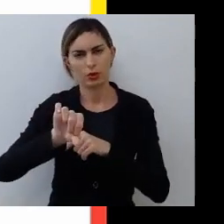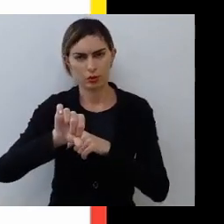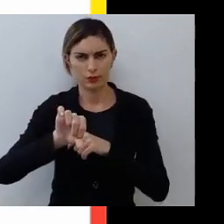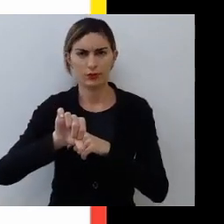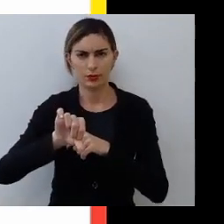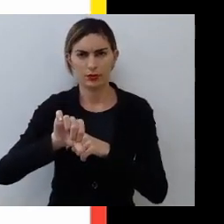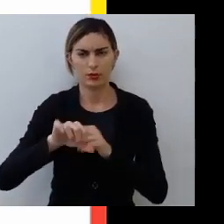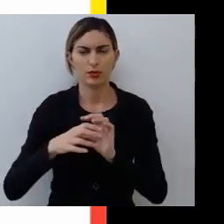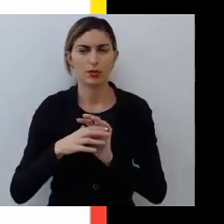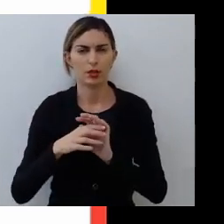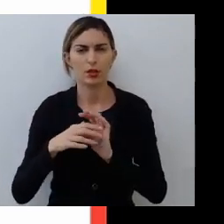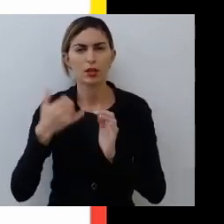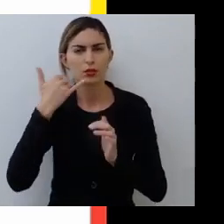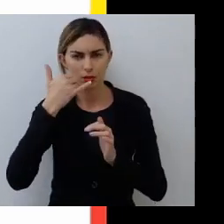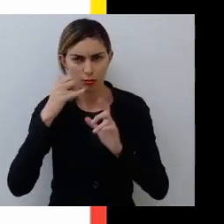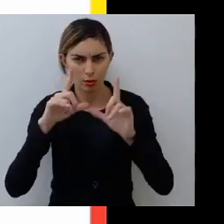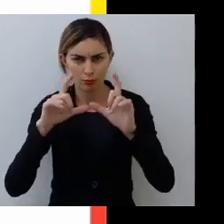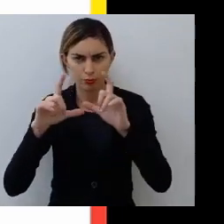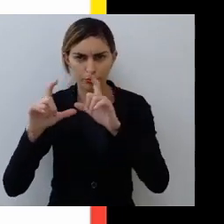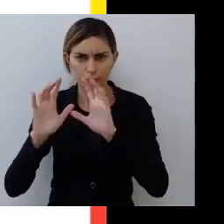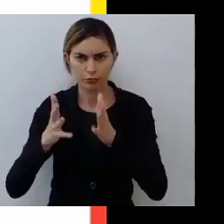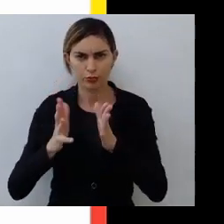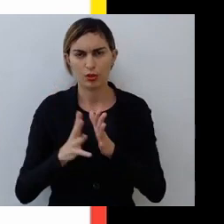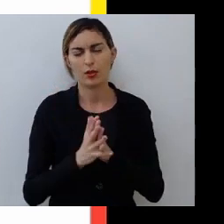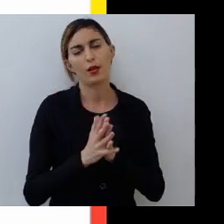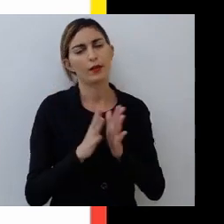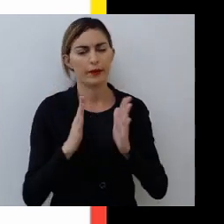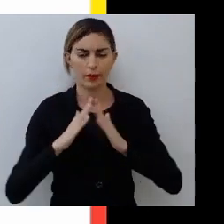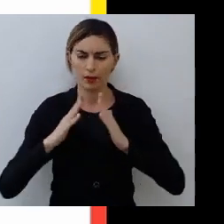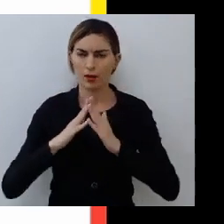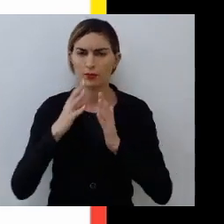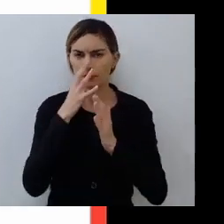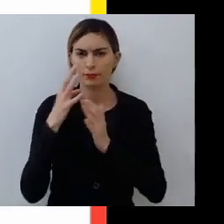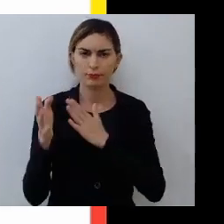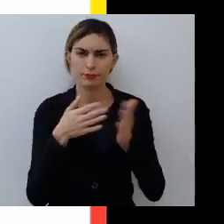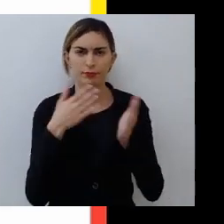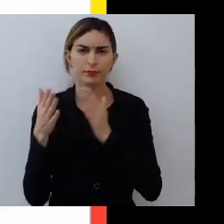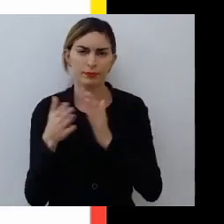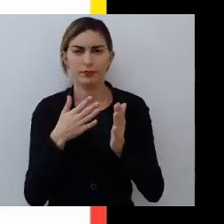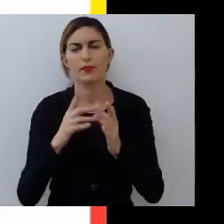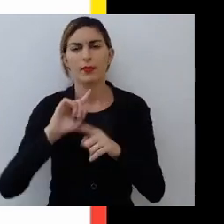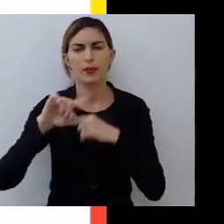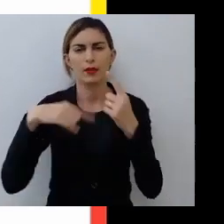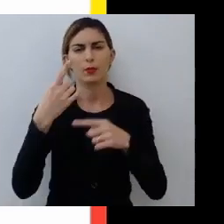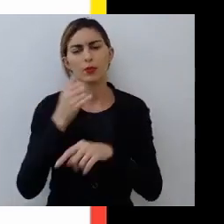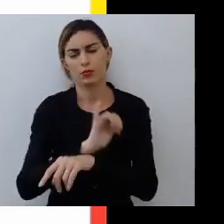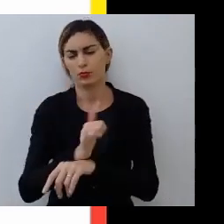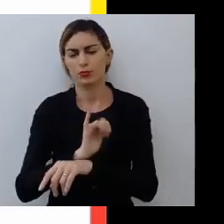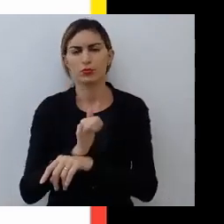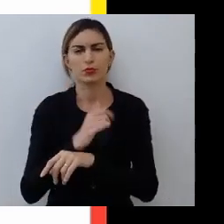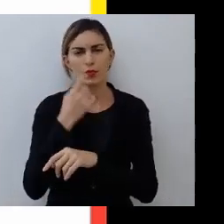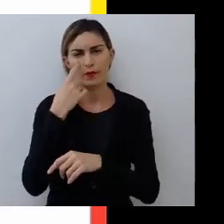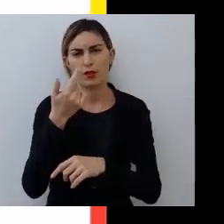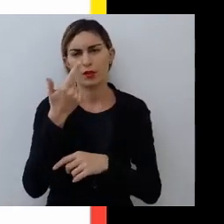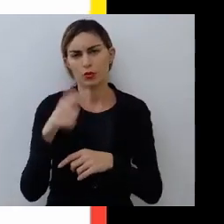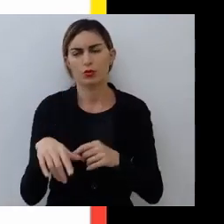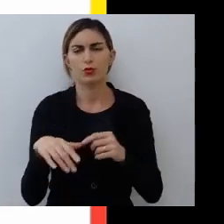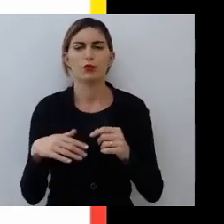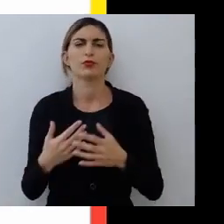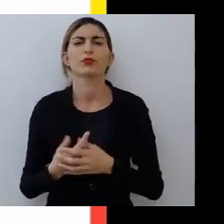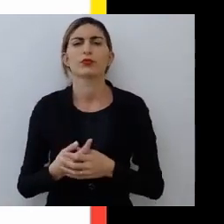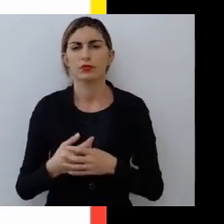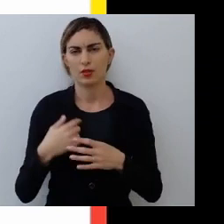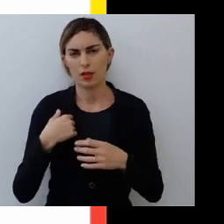Tranquilão? Quem está com o celular tirou print? Quem está em casa acompanhando, mais tarde já sabe. Vou rever a aula do tio